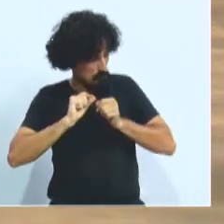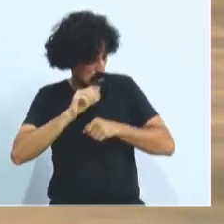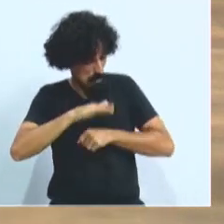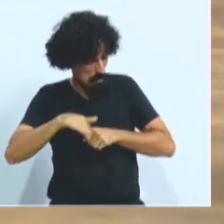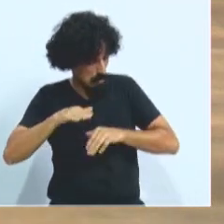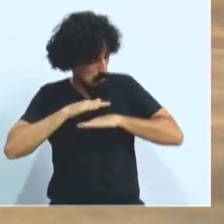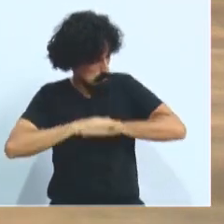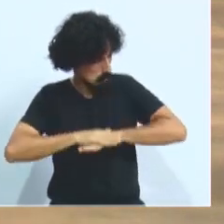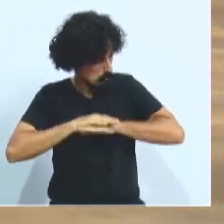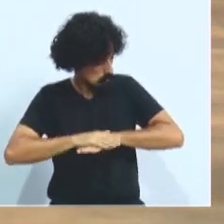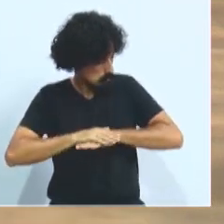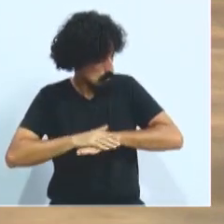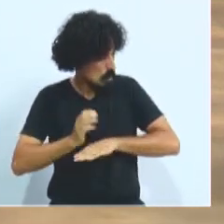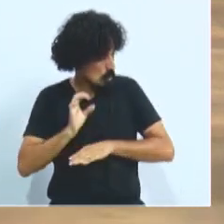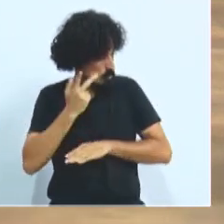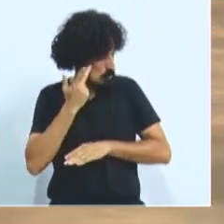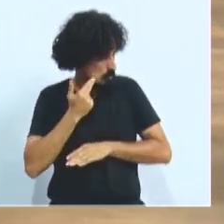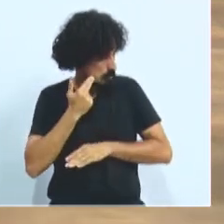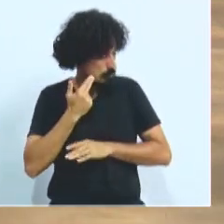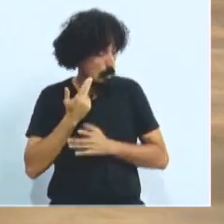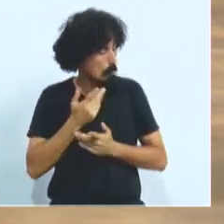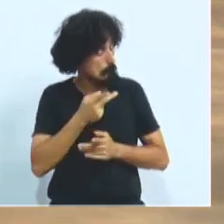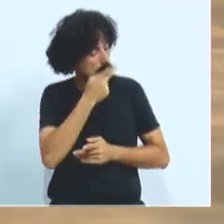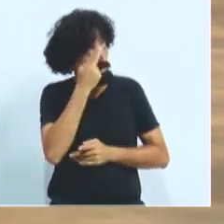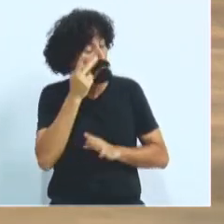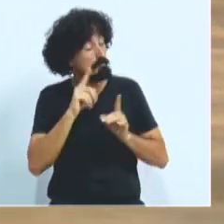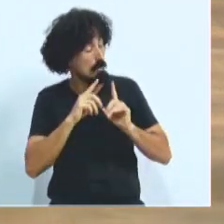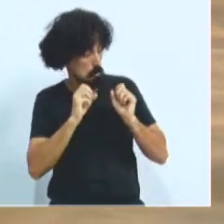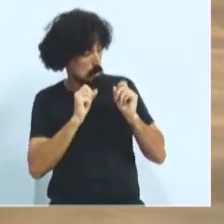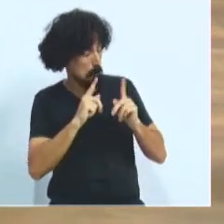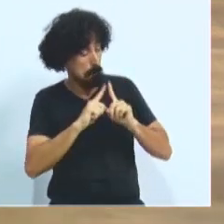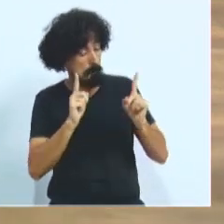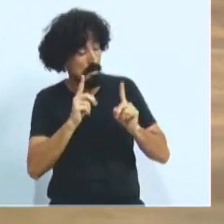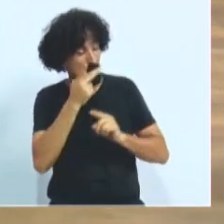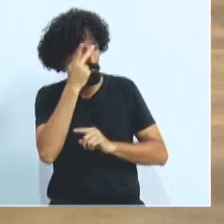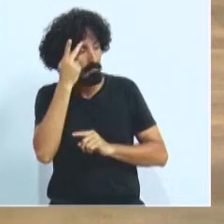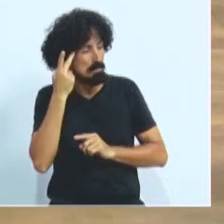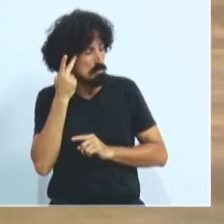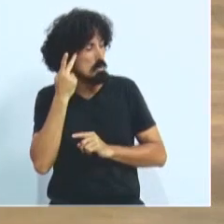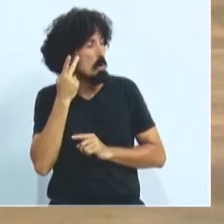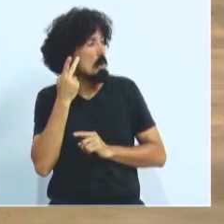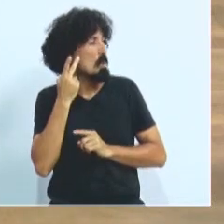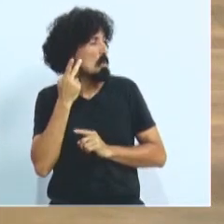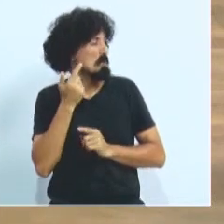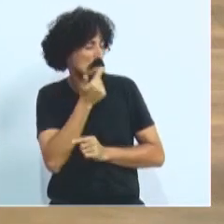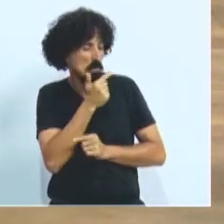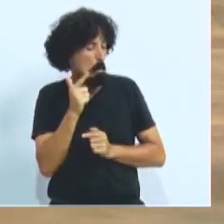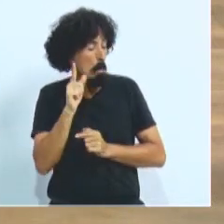digo de pessoas, de populares, de leigos. Alguém que estava em casa e ali